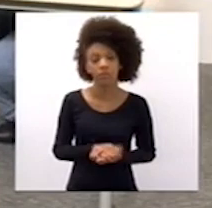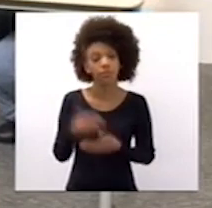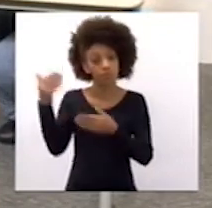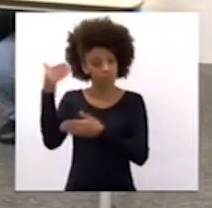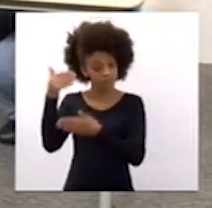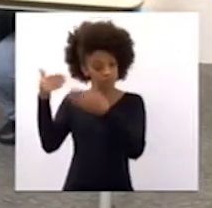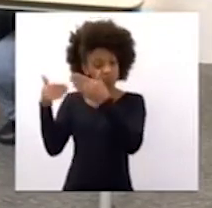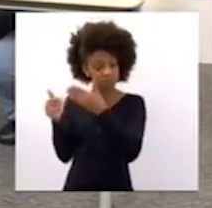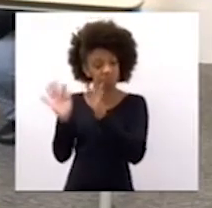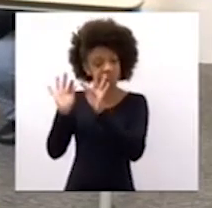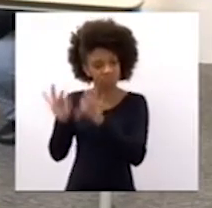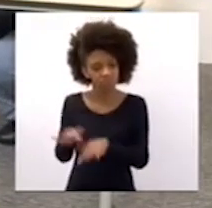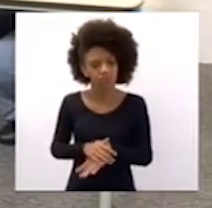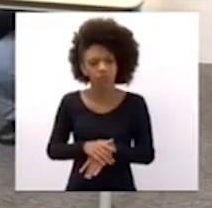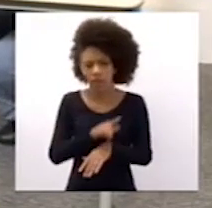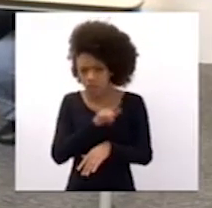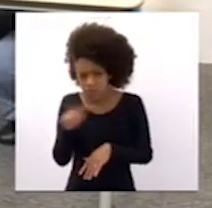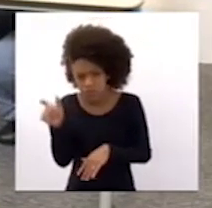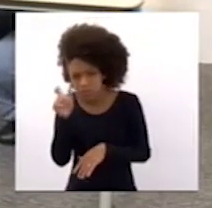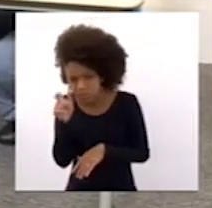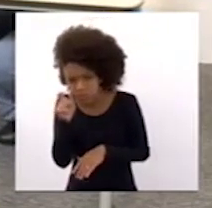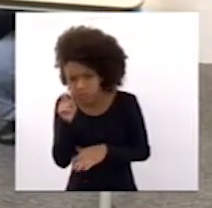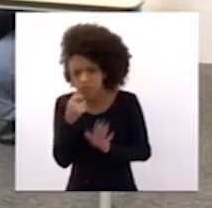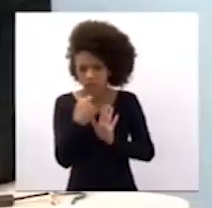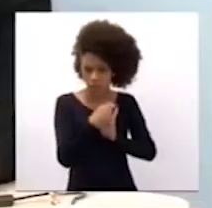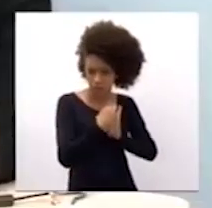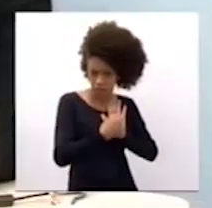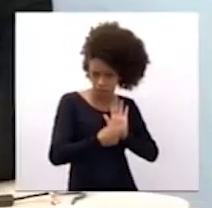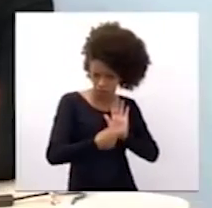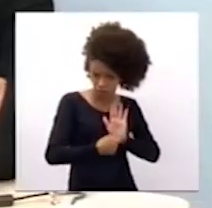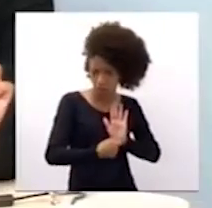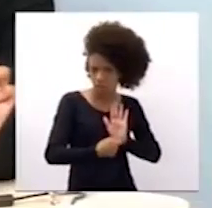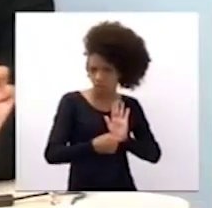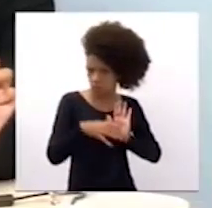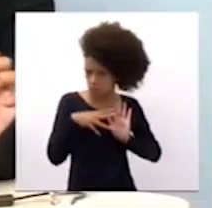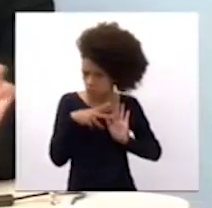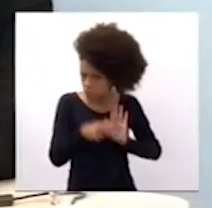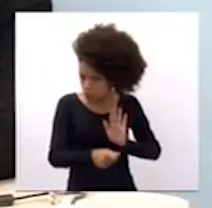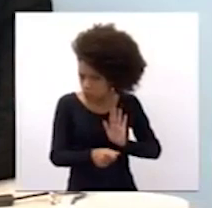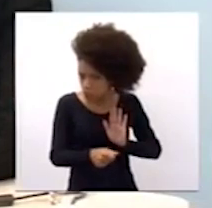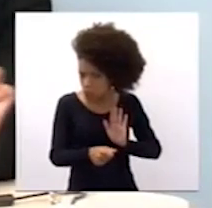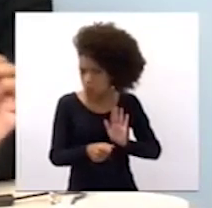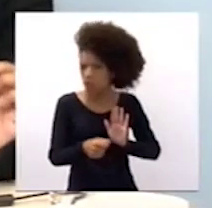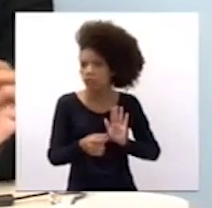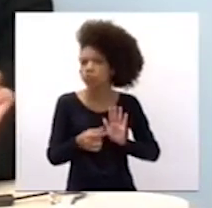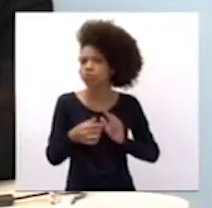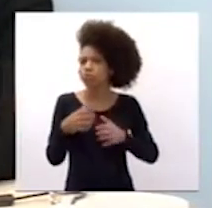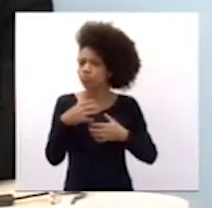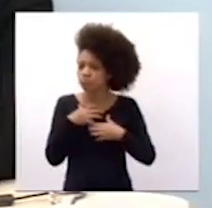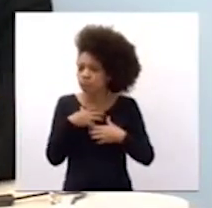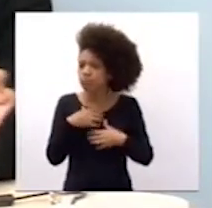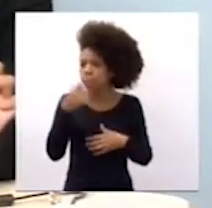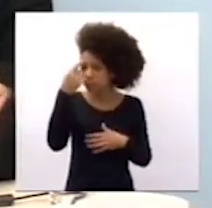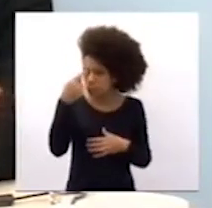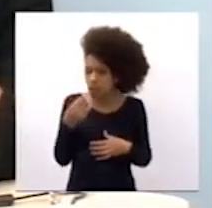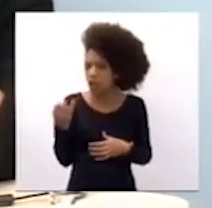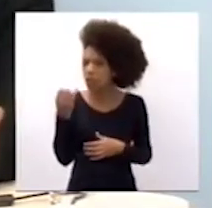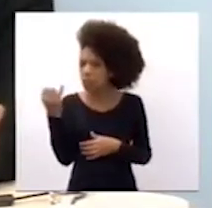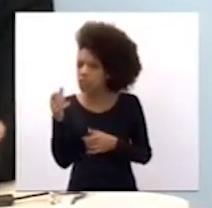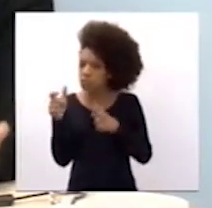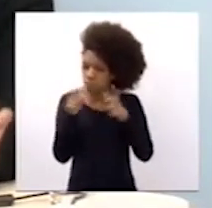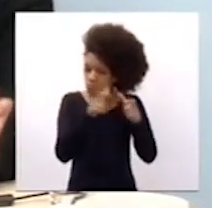Passamos as imagens. Vocês analisaram bem? Anotaram aí no nosso diário de bordo todas as características, os pontos importantes que